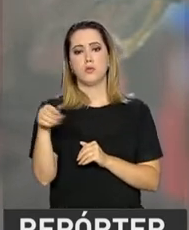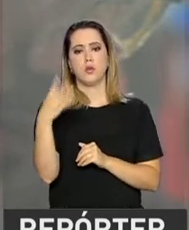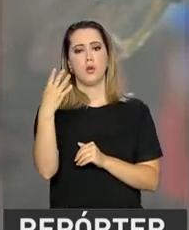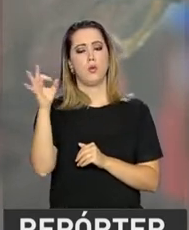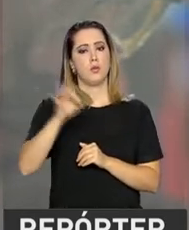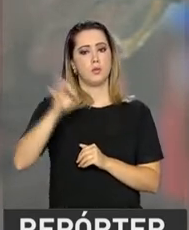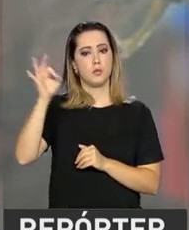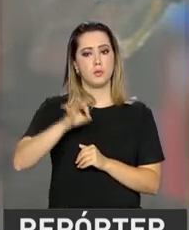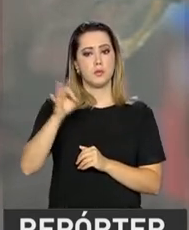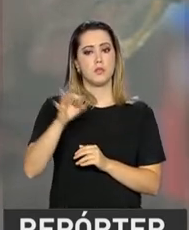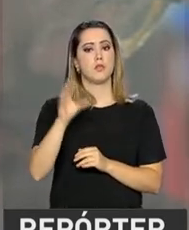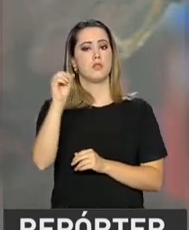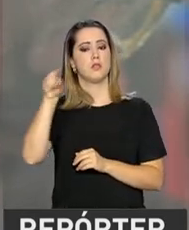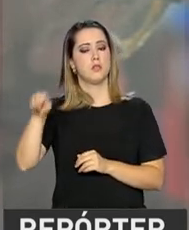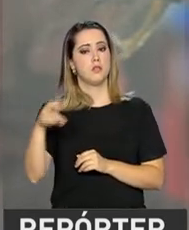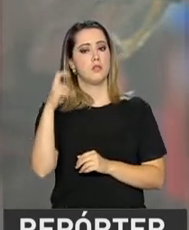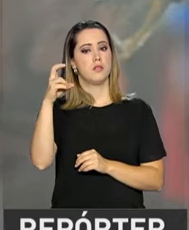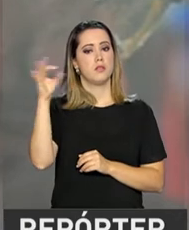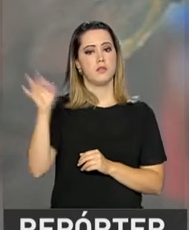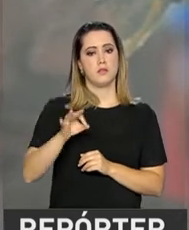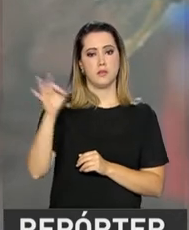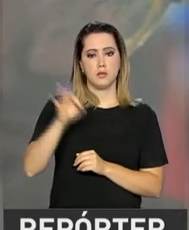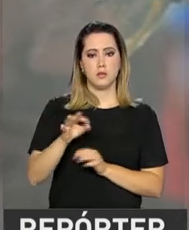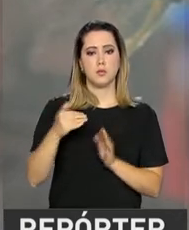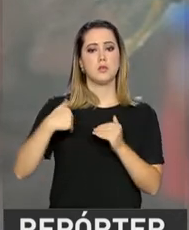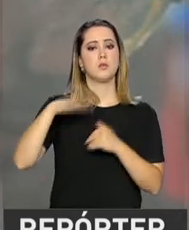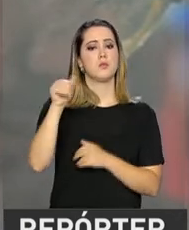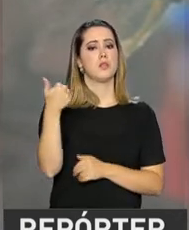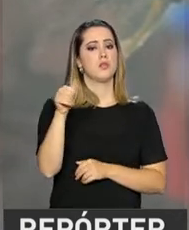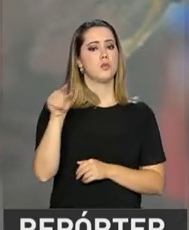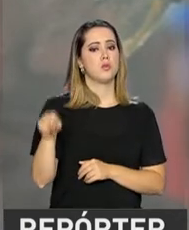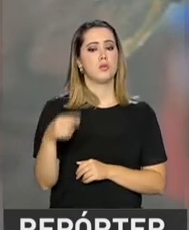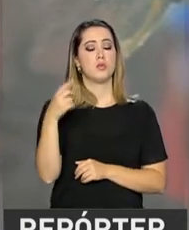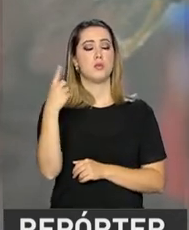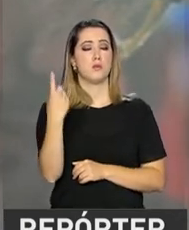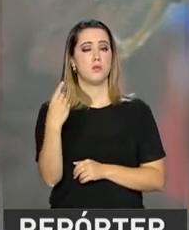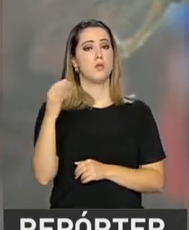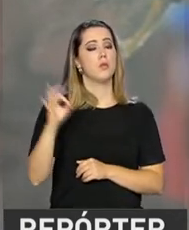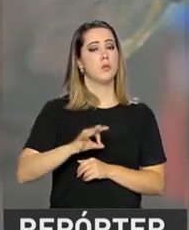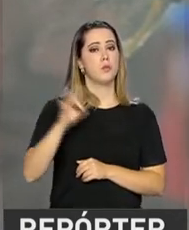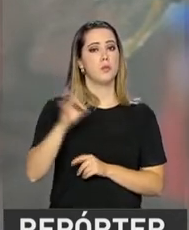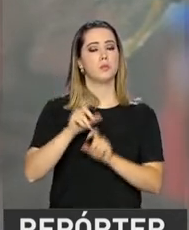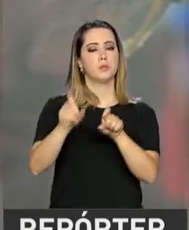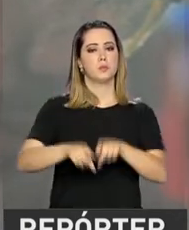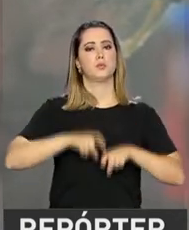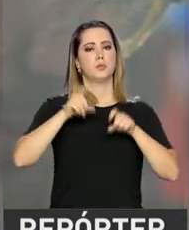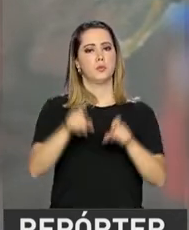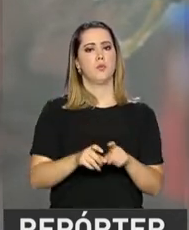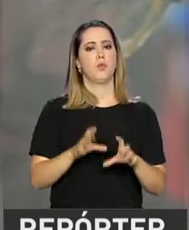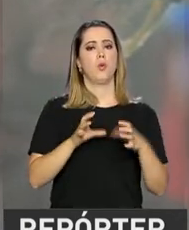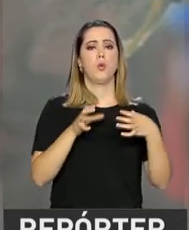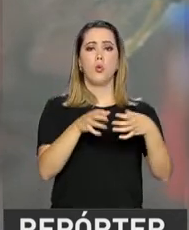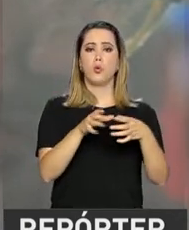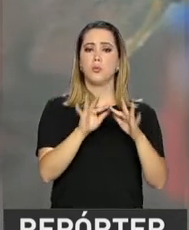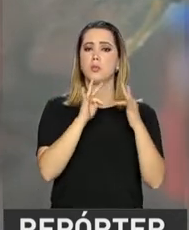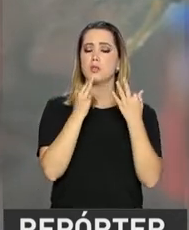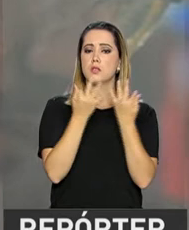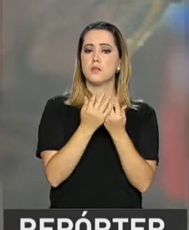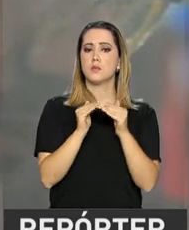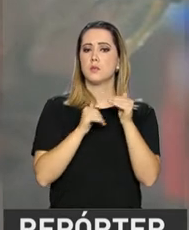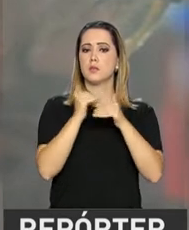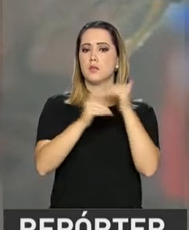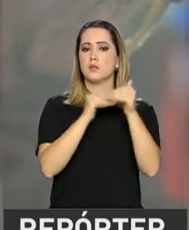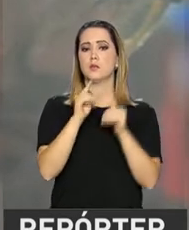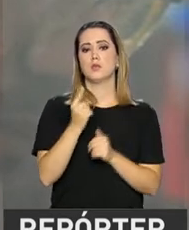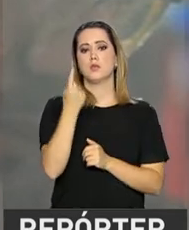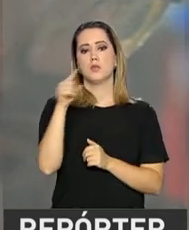nos serviços e mais de 11% na agropecuária para o consumo das famílias a projeção é de um aumento de 1,4